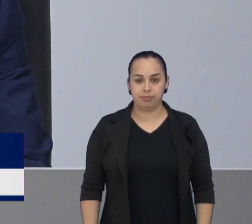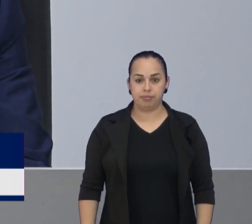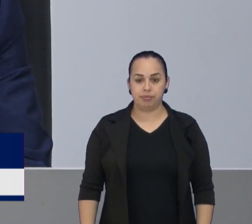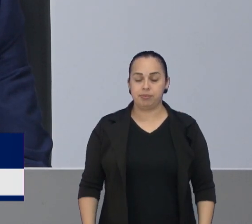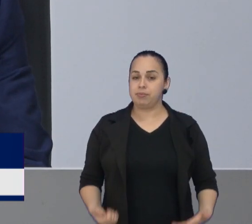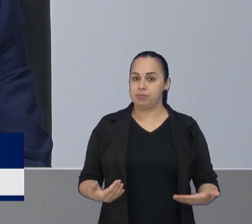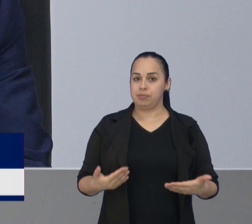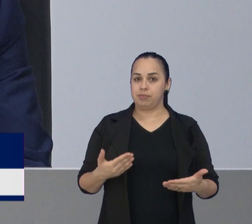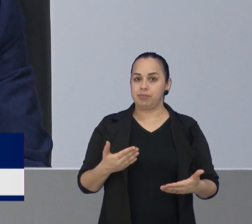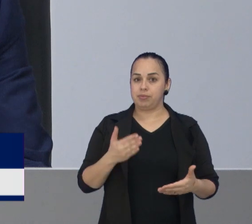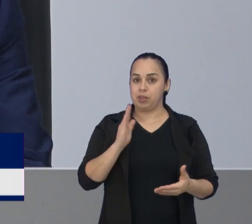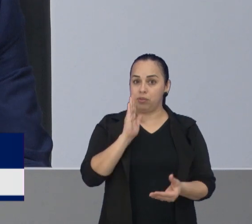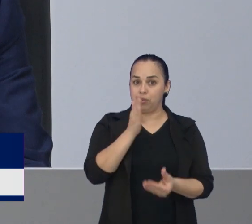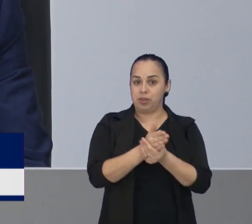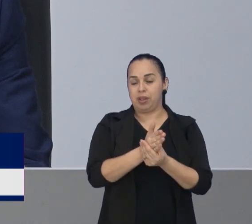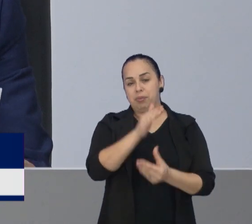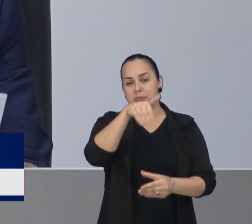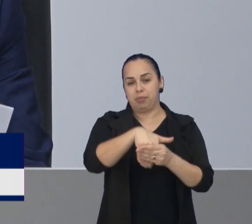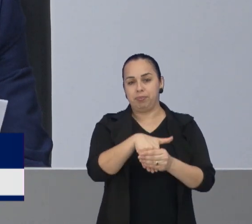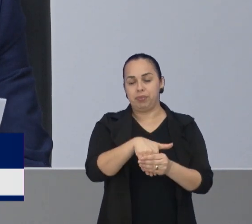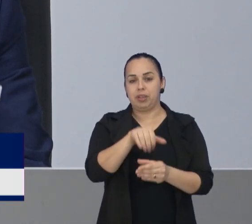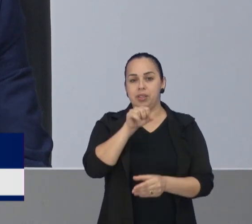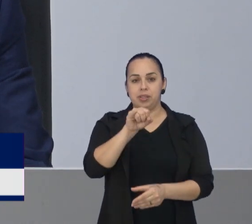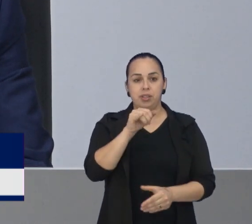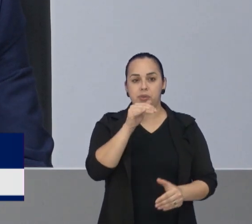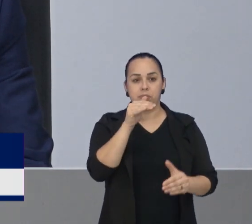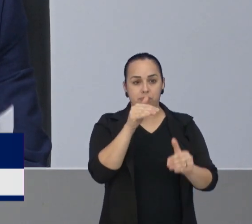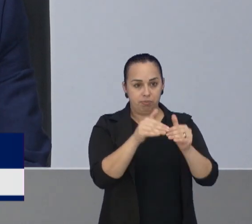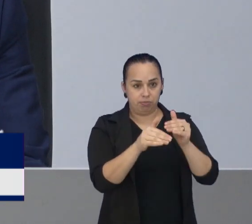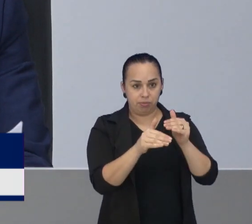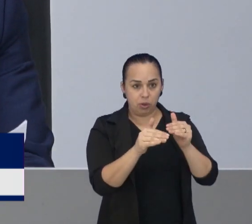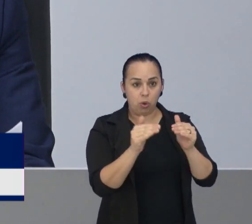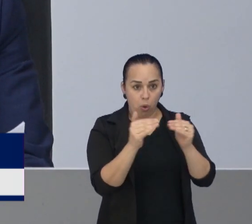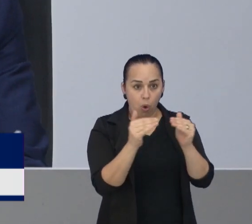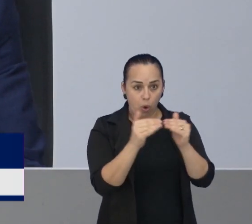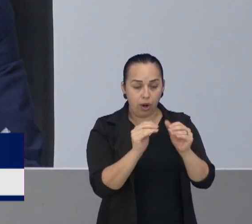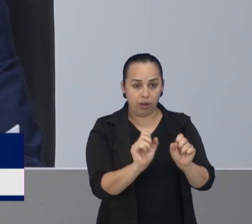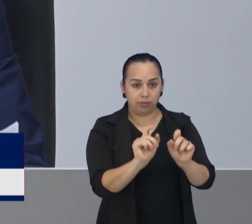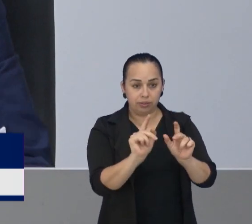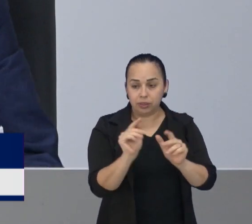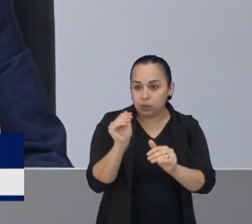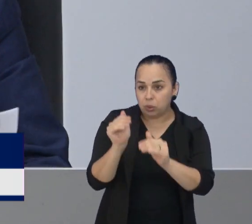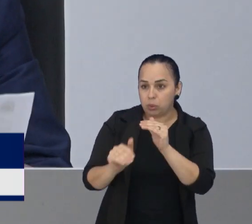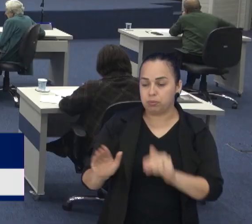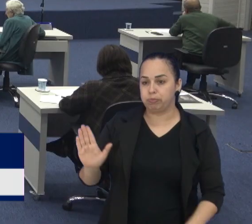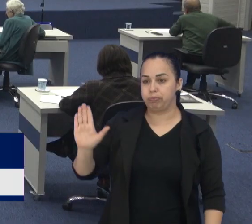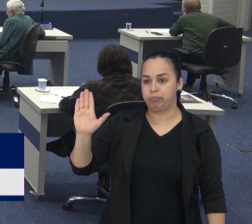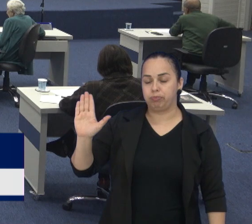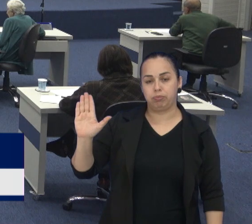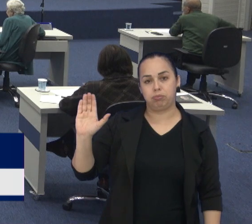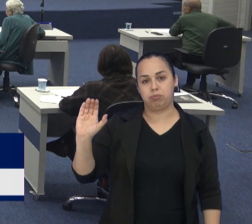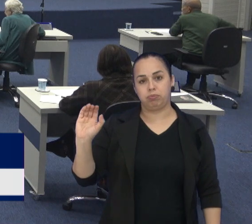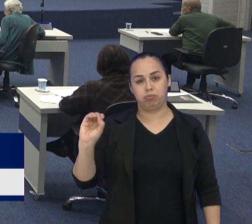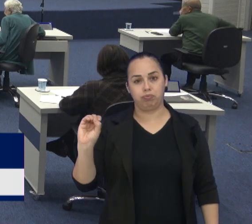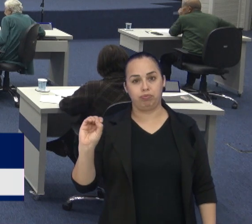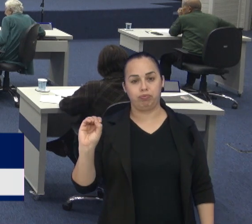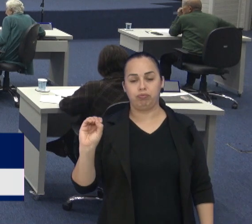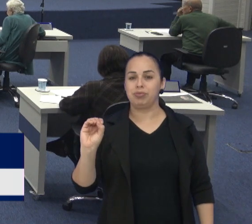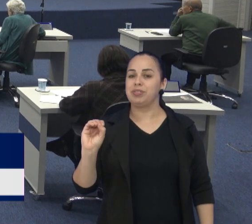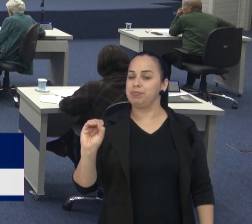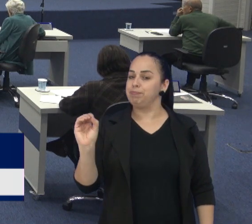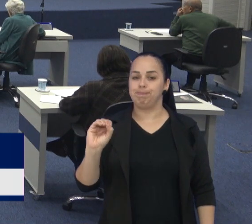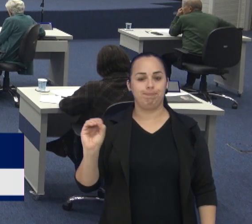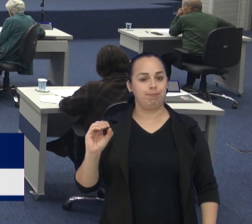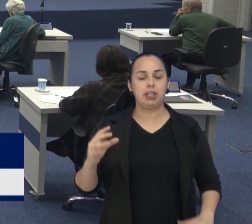Em votação, o processo. Vereadores favoráveis permaneçam como estão, os contrários que se manifestem. Nenhum voto contrário, senhor presidente. Nenhum